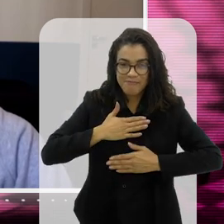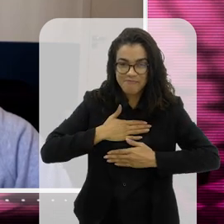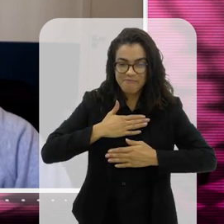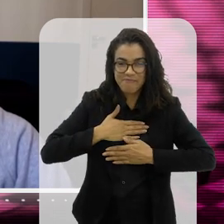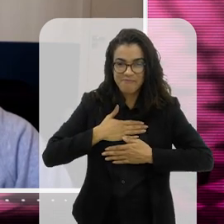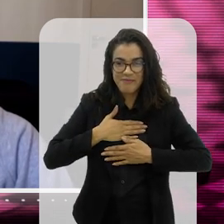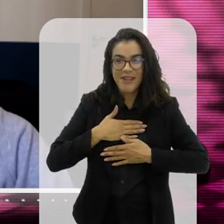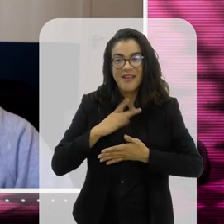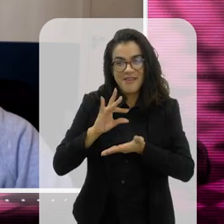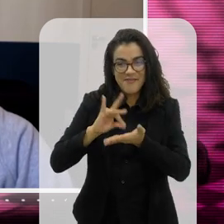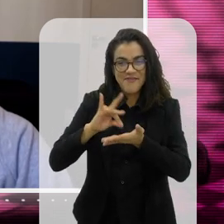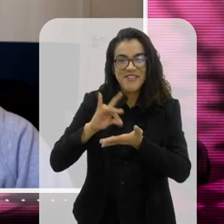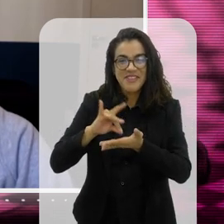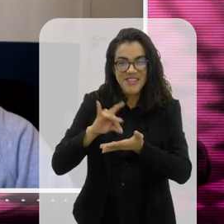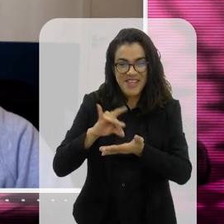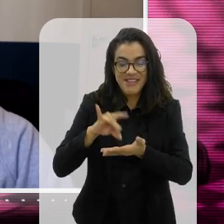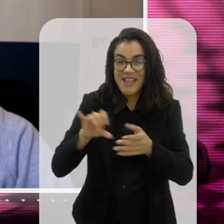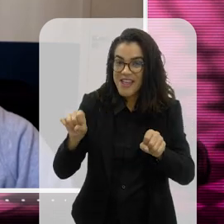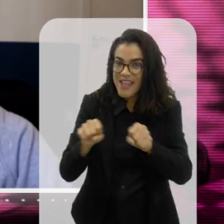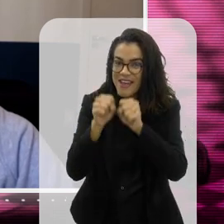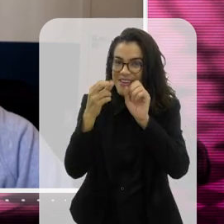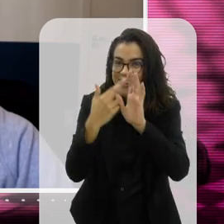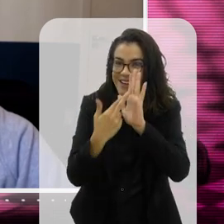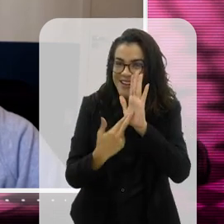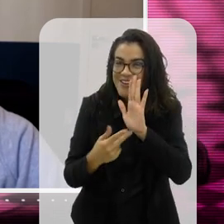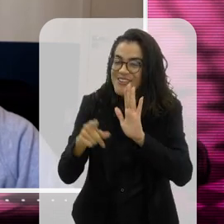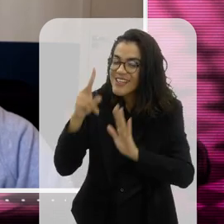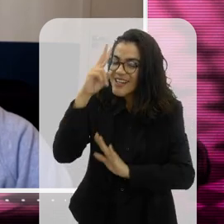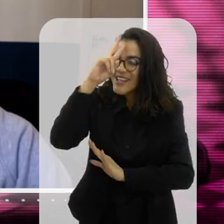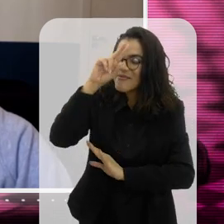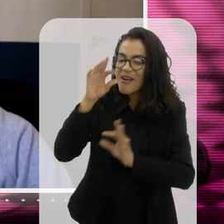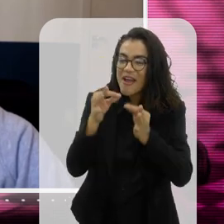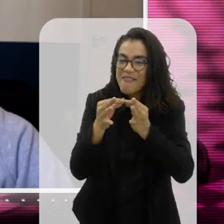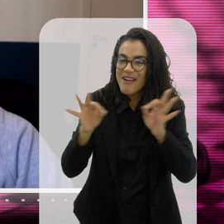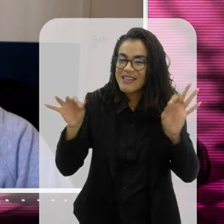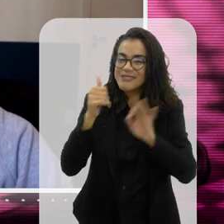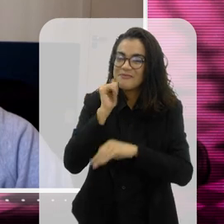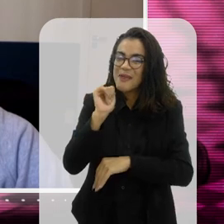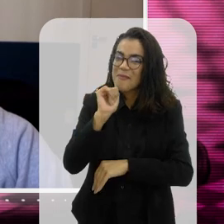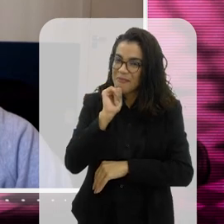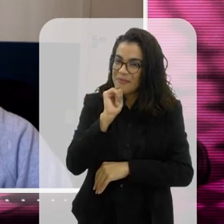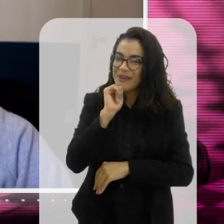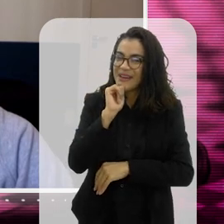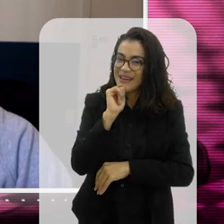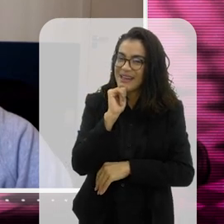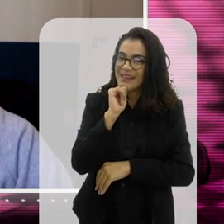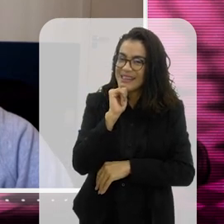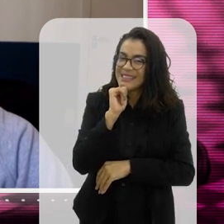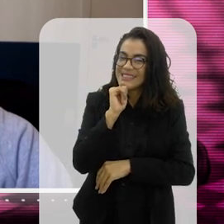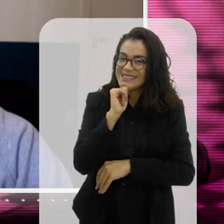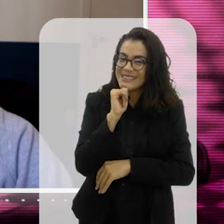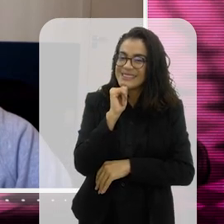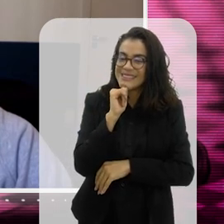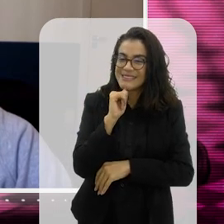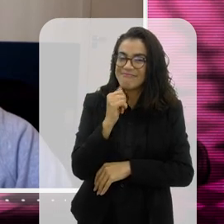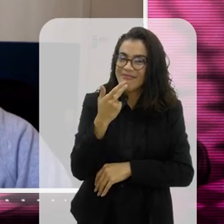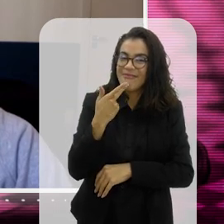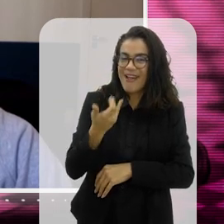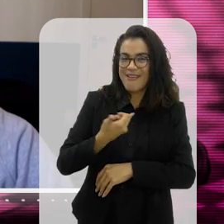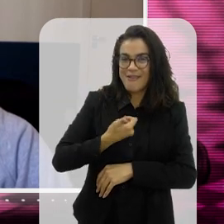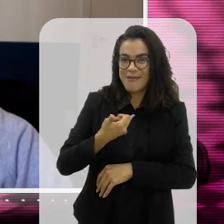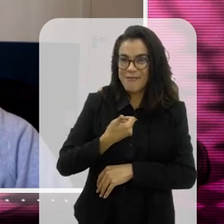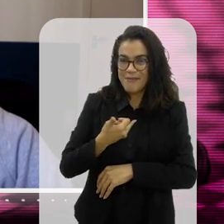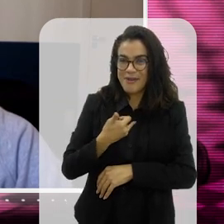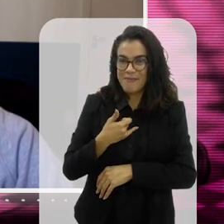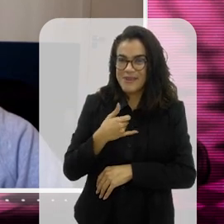generosas com vocês primeiro. Denise, é verdade. Agora, quebrando o protocolo, você me fez lembrar uma frase que a minha mãe deixou